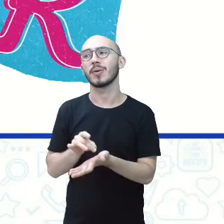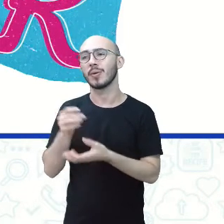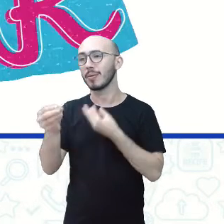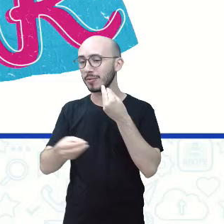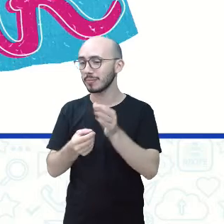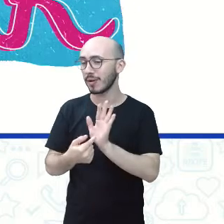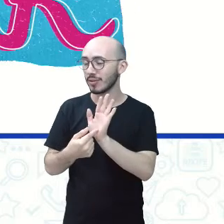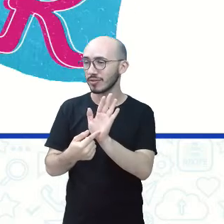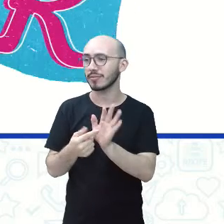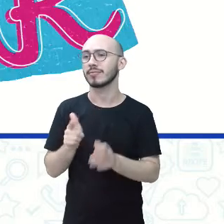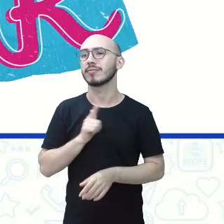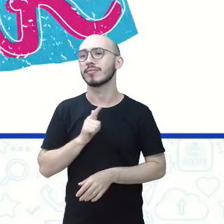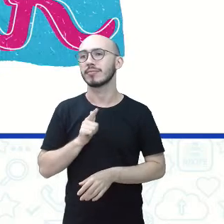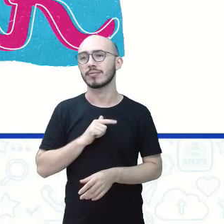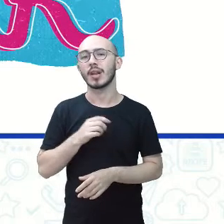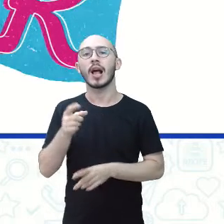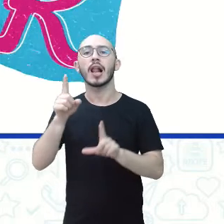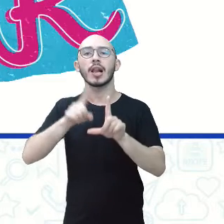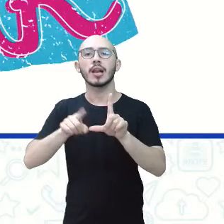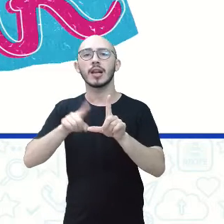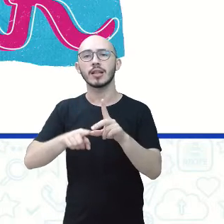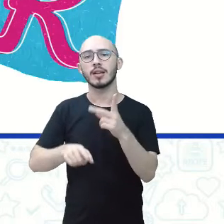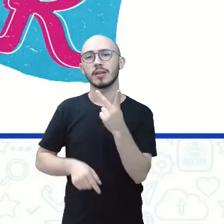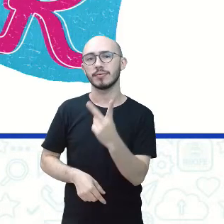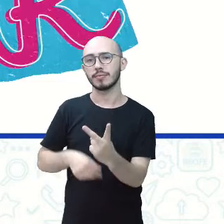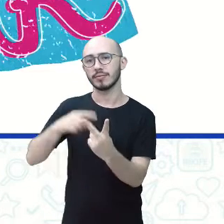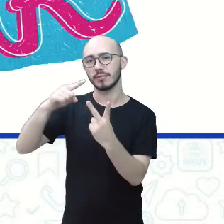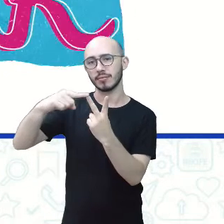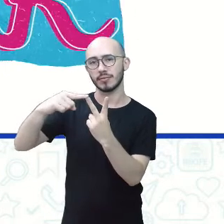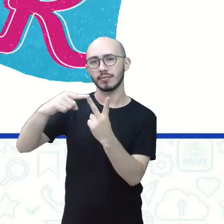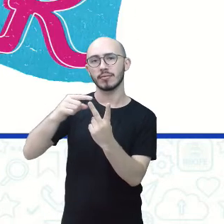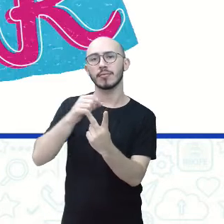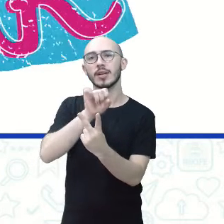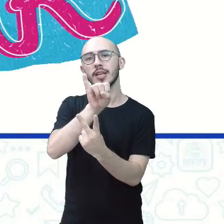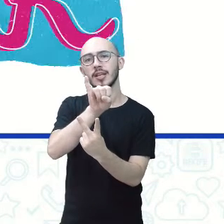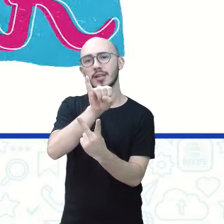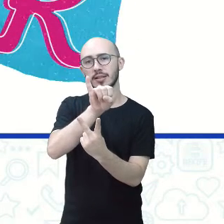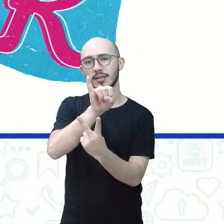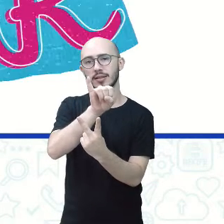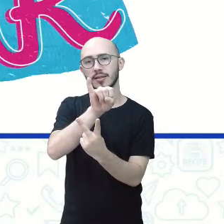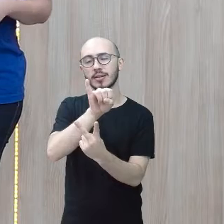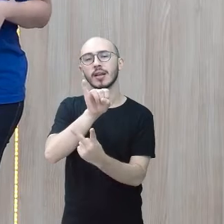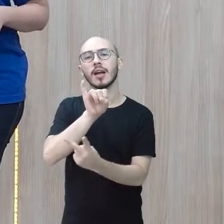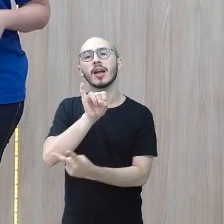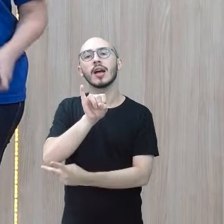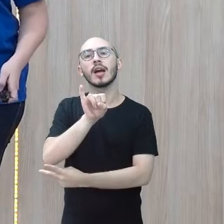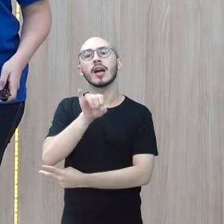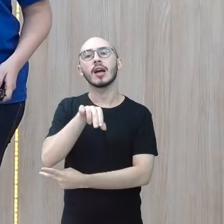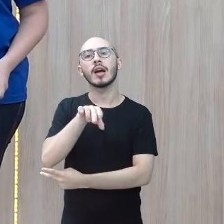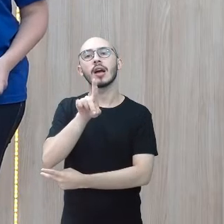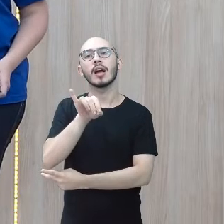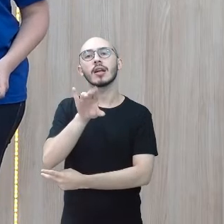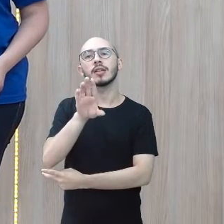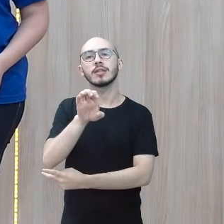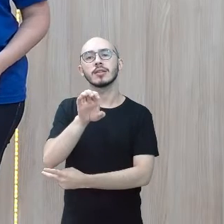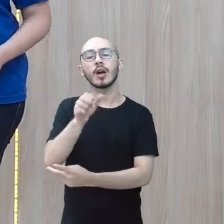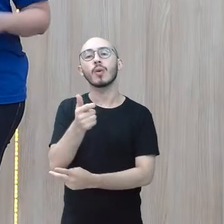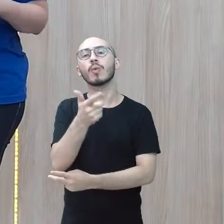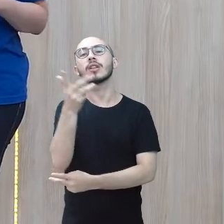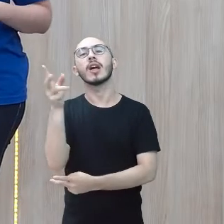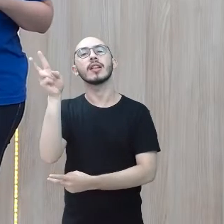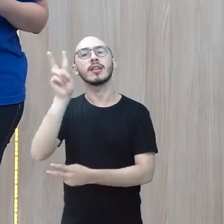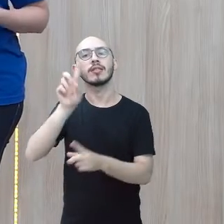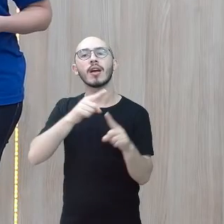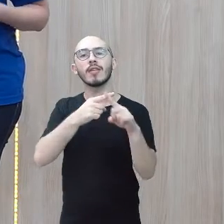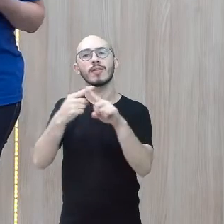relação, né? A gente tem o izinho, que fica ali em cima, e esse izinho é o nosso índice. Seria, no caso, a quantidade de vezes que a